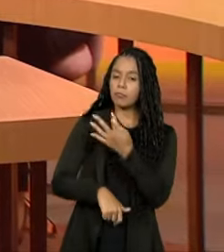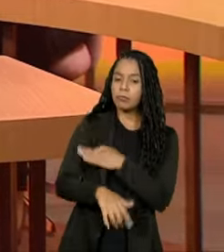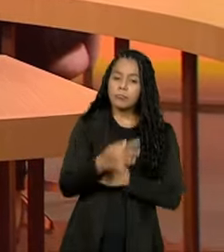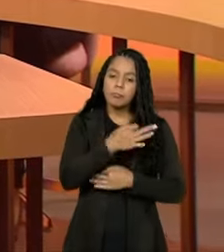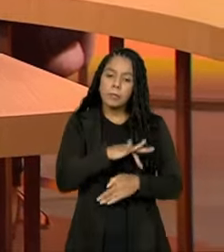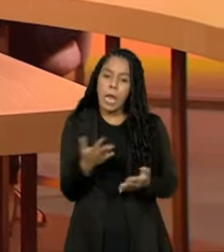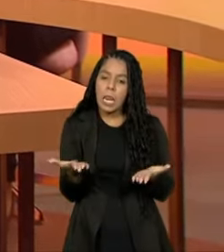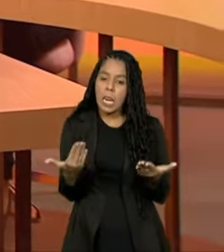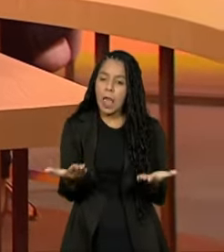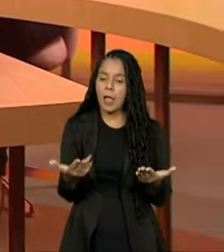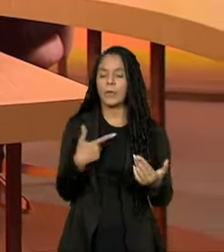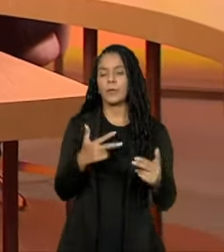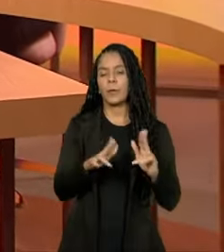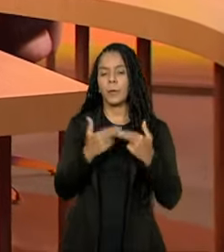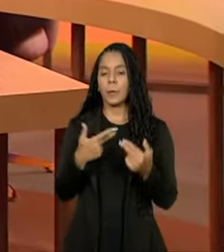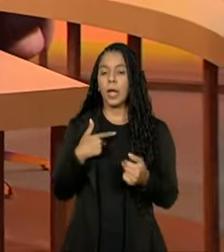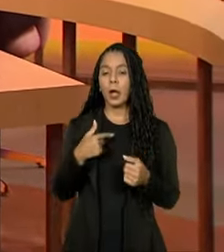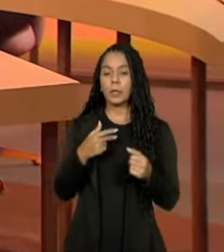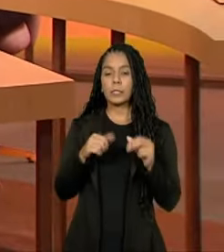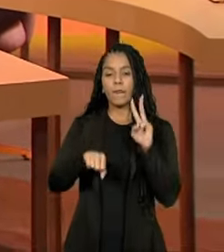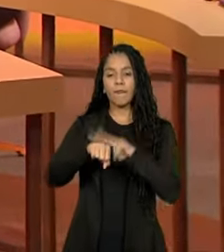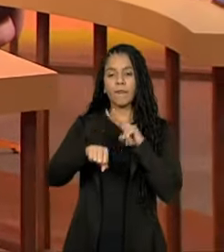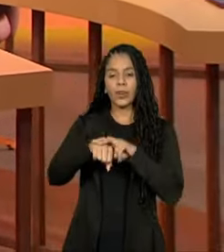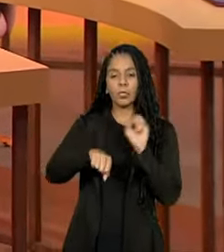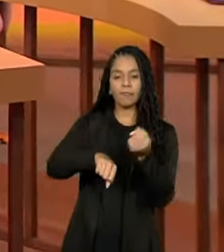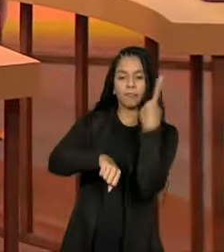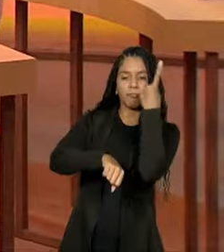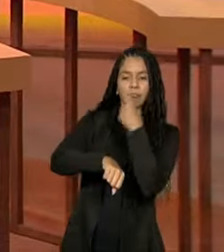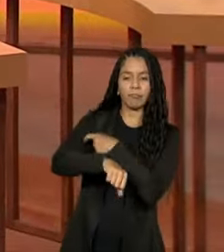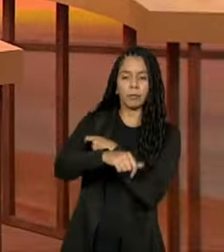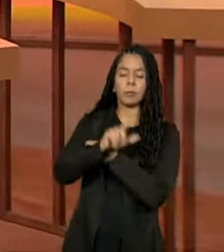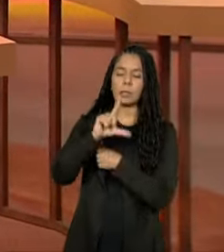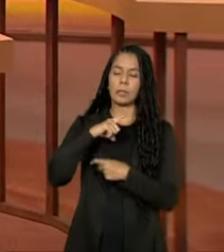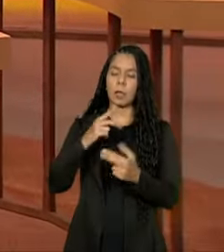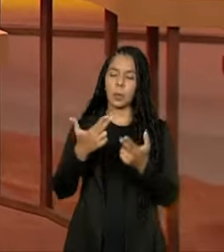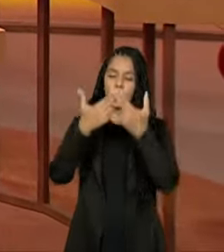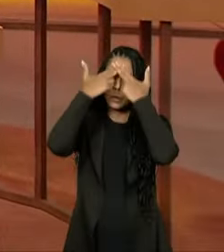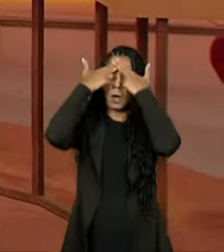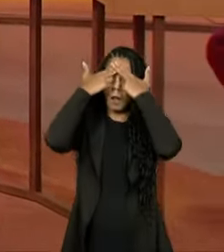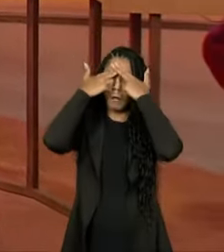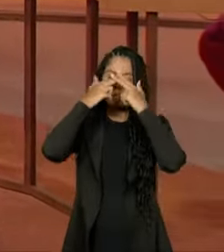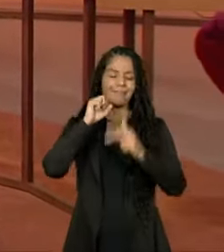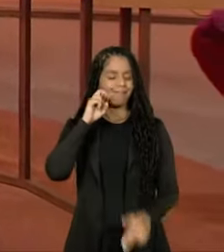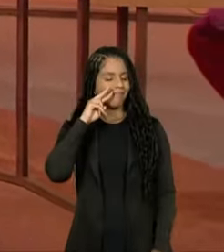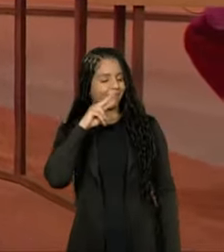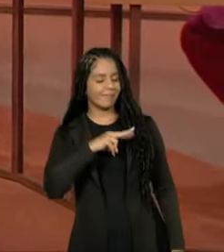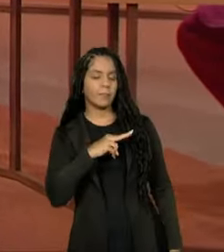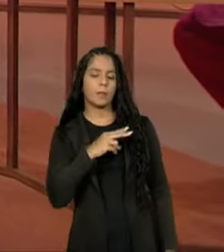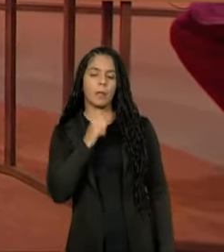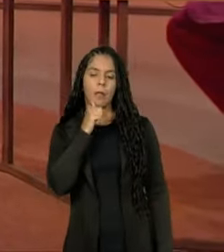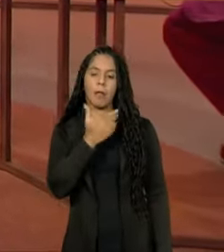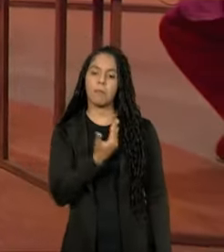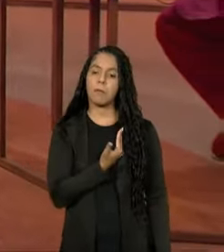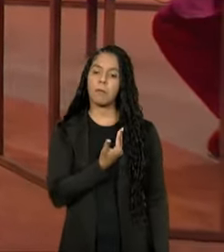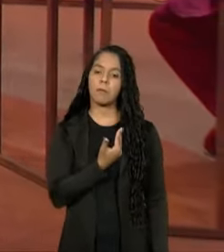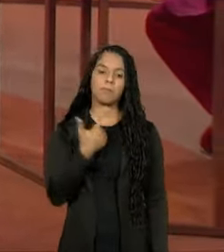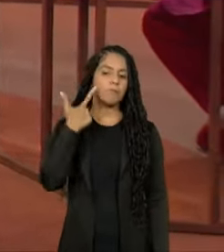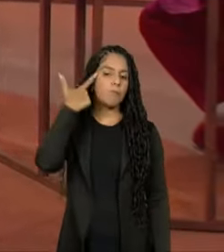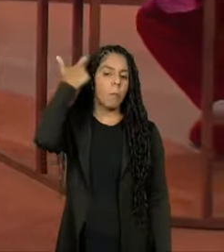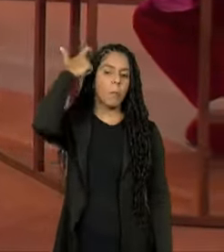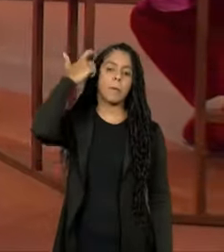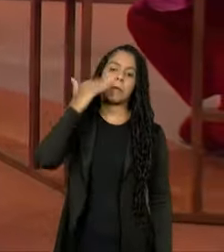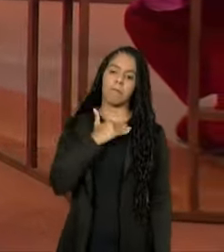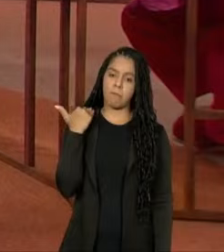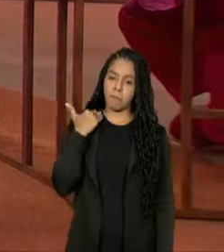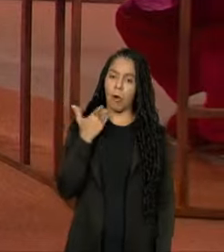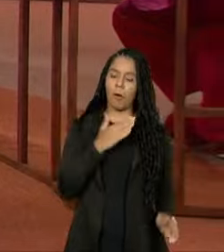Deus, por conta dos estilhaços dos vidros, e carrega o trauma de ter visto a amiga ser assassinada ao lado